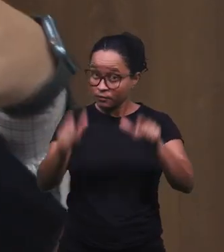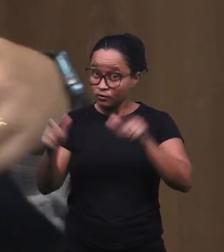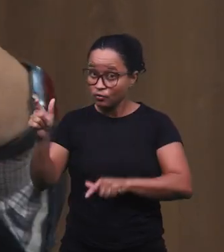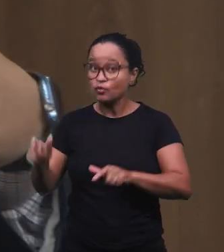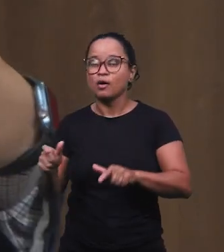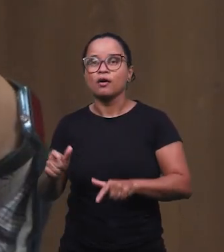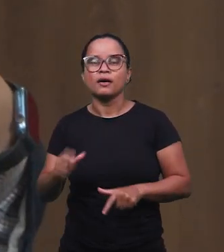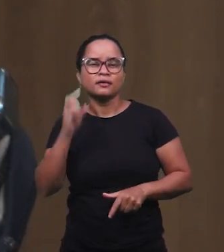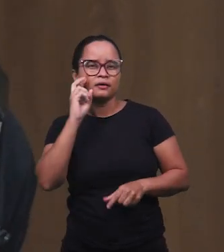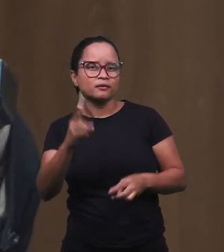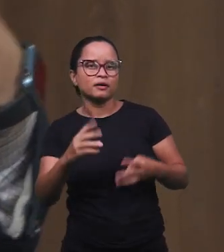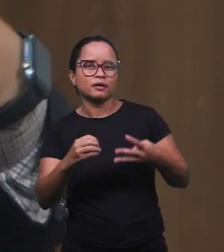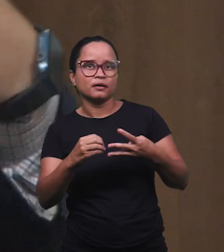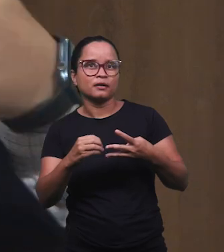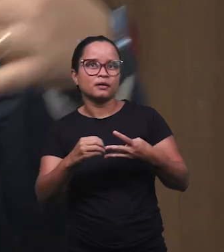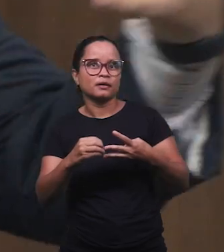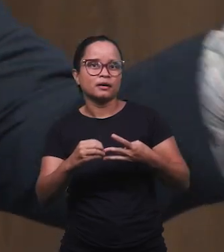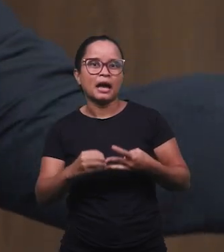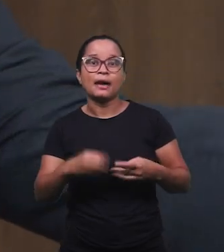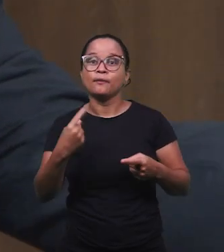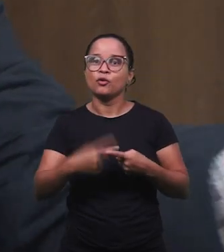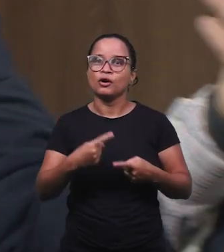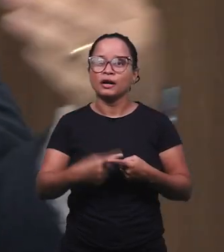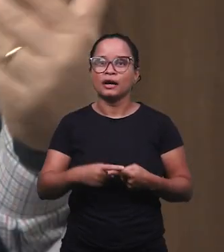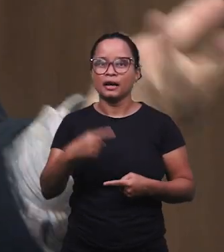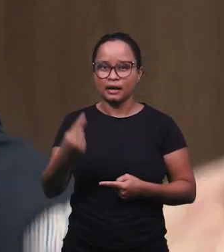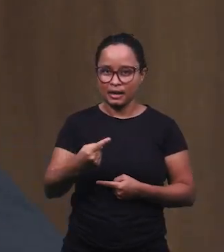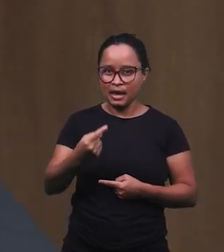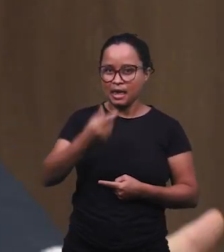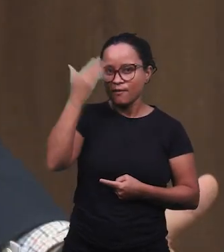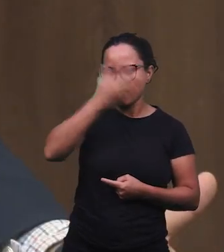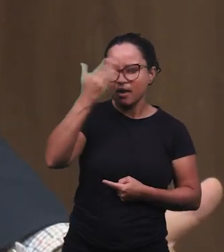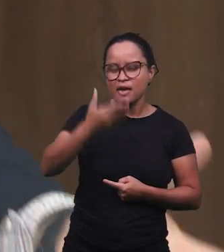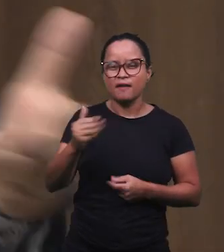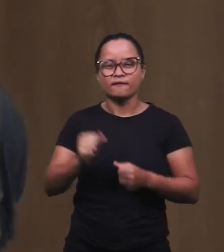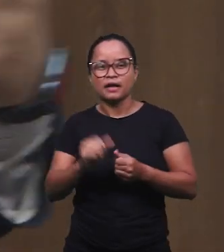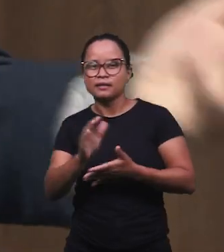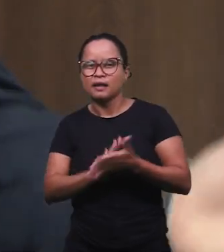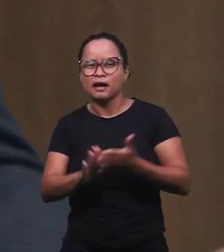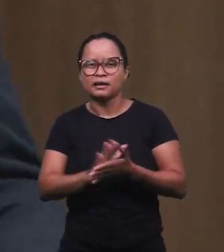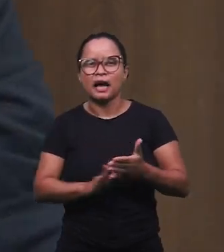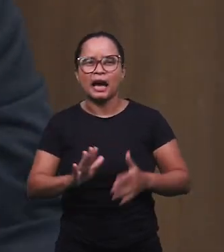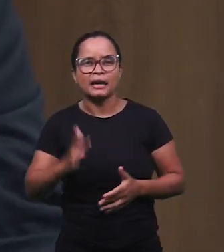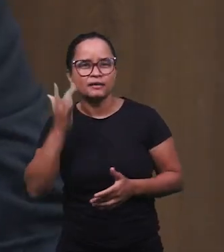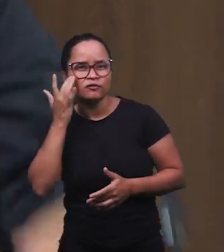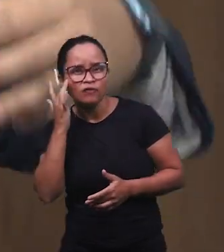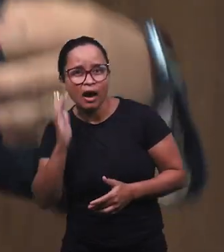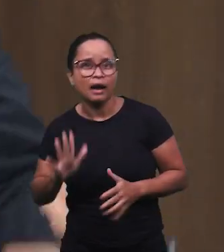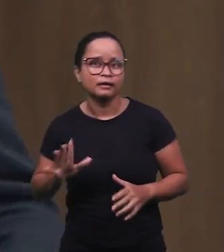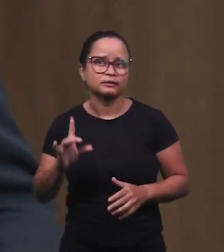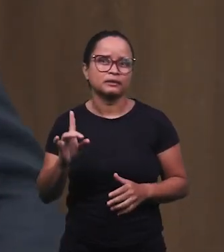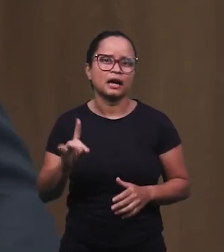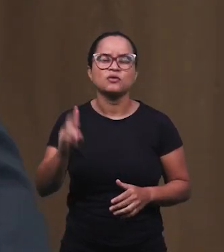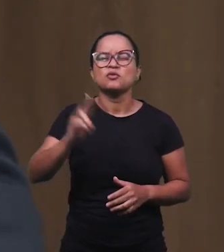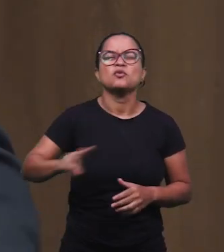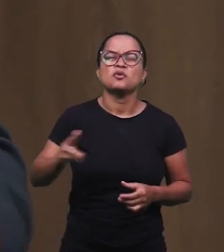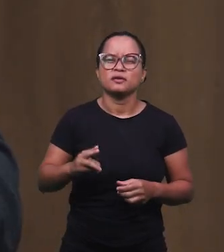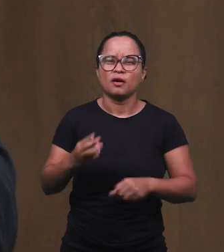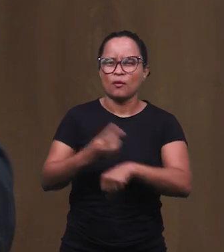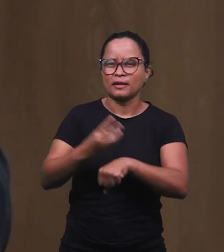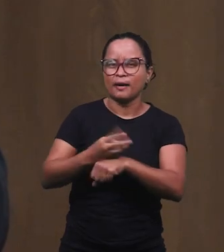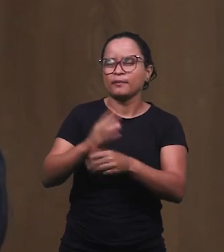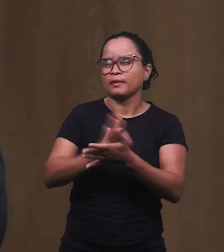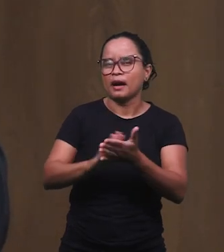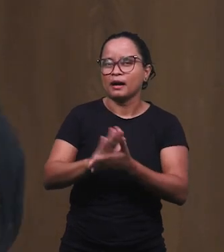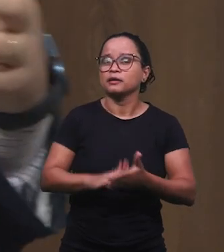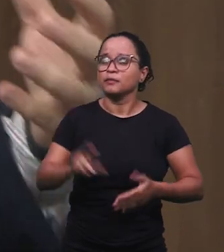pareça, que a gente não vê aquilo que a gente não faz, então a gente acha que não existe. Então a gente acha que as pessoas não usam o WhatsApp, mas usam muito. Então